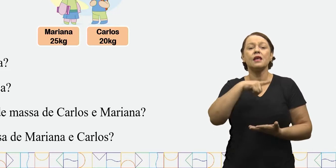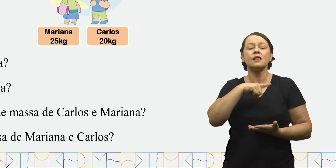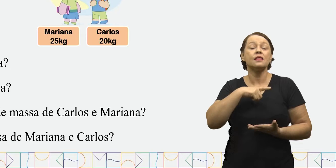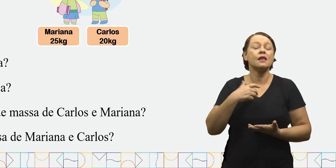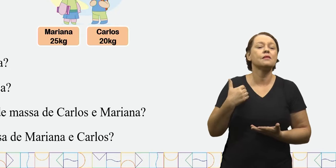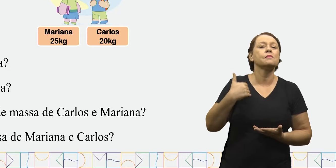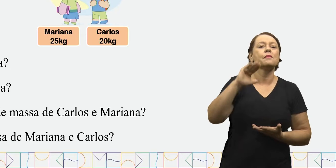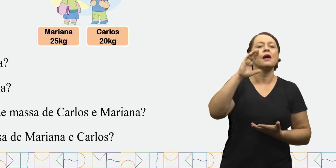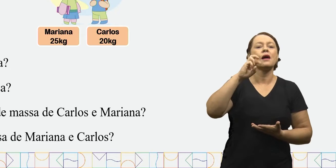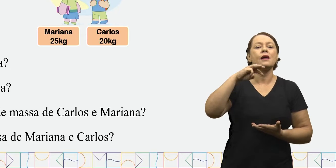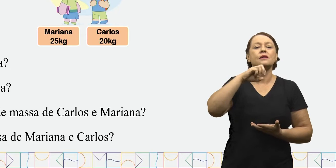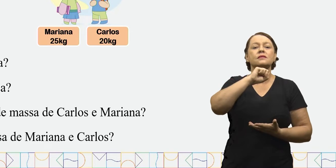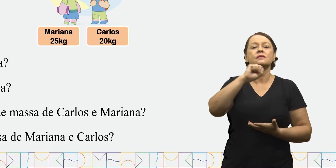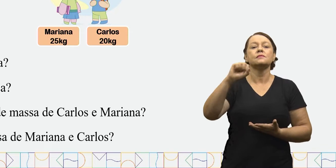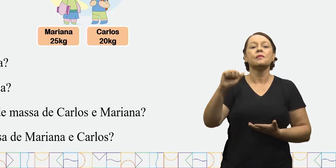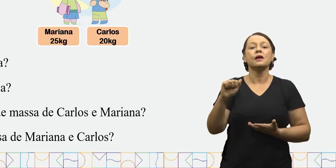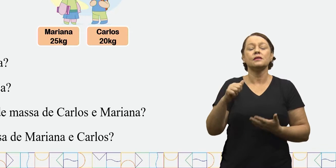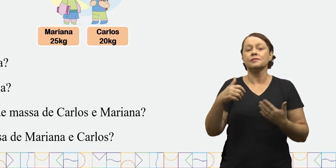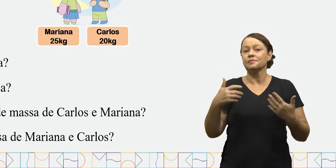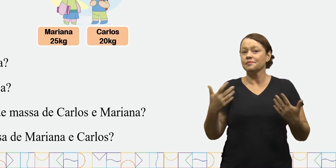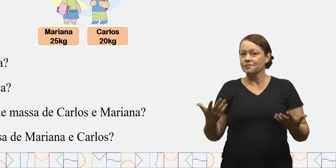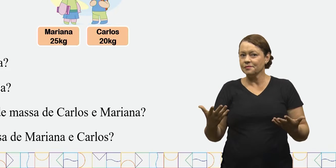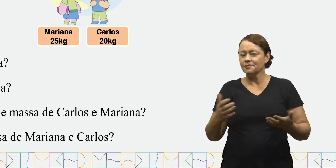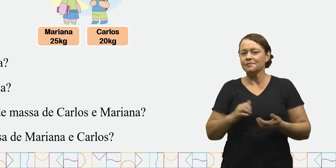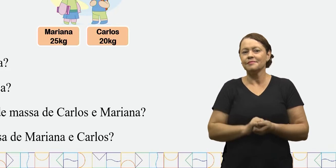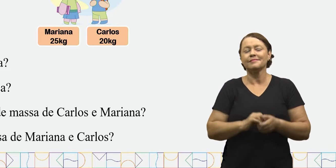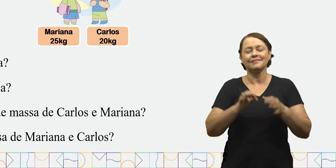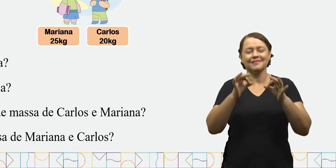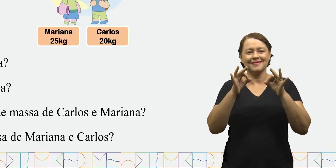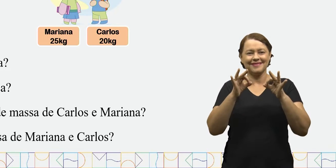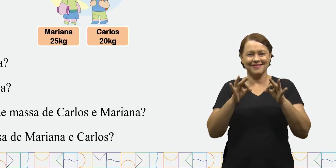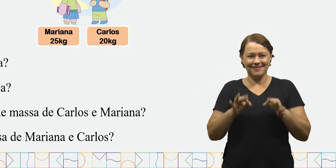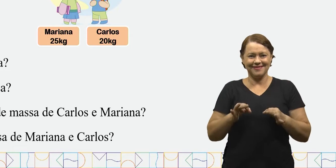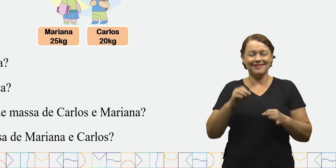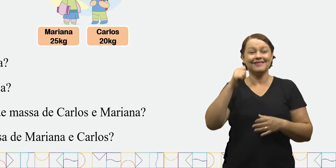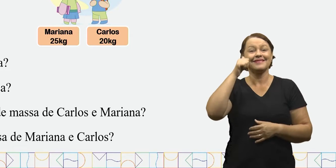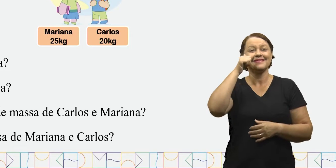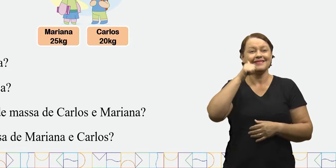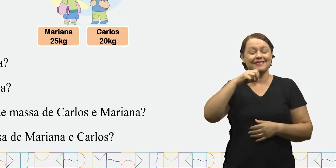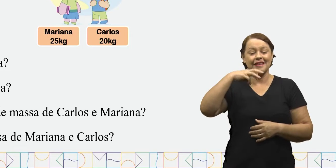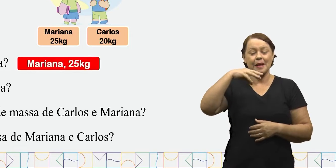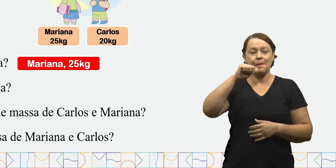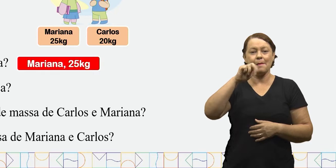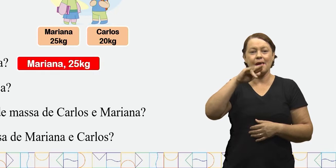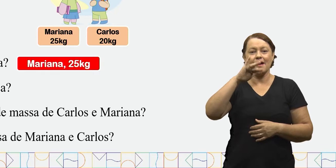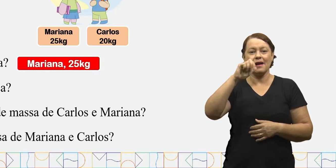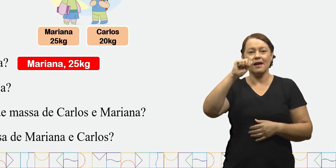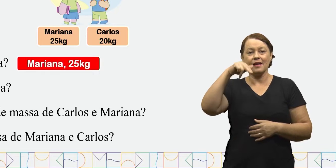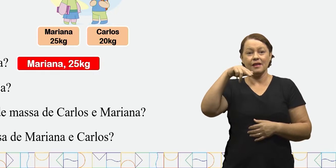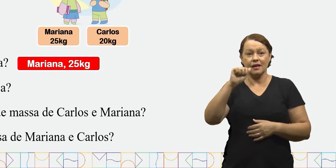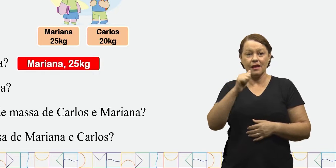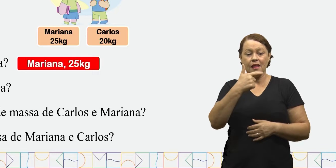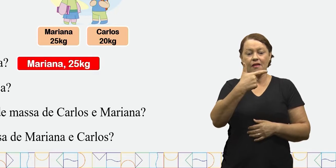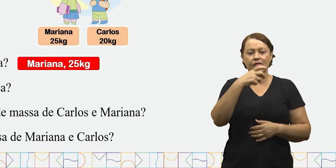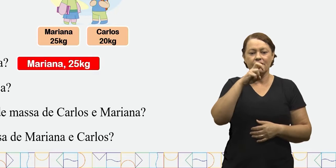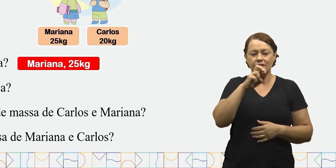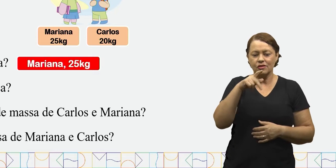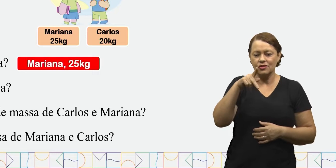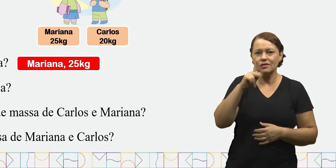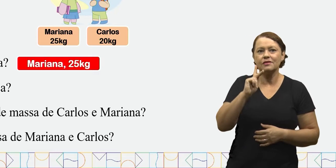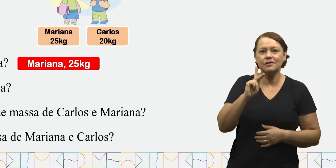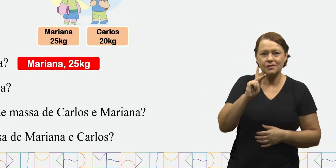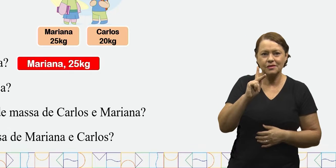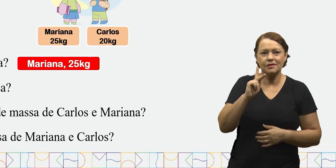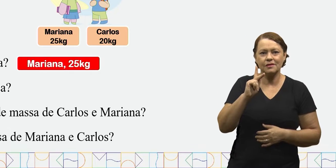Quem aí tem a maior massa? Exatamente, a Mariana com 25